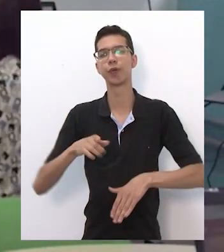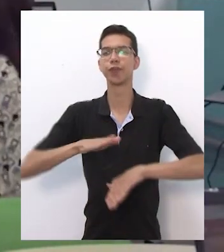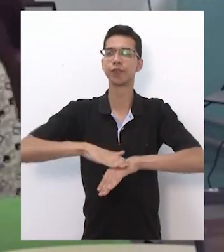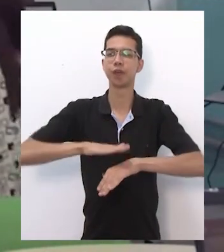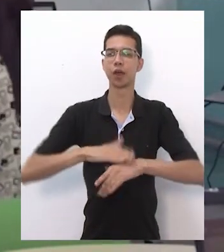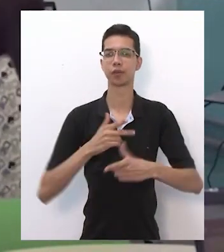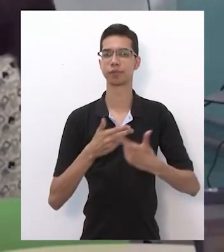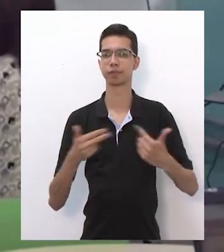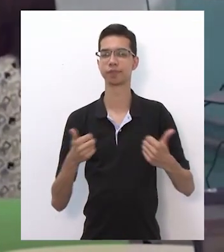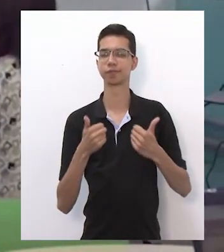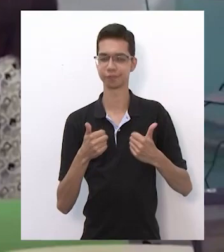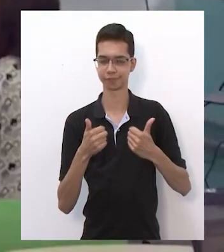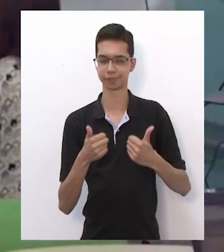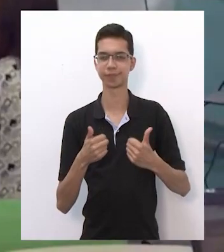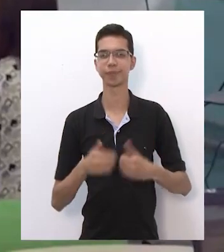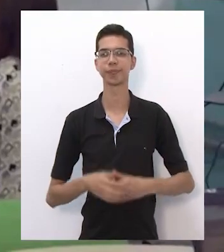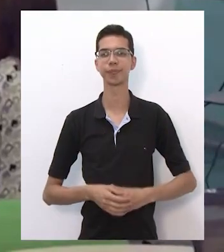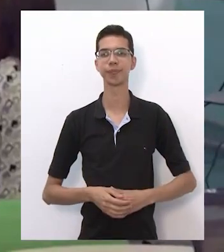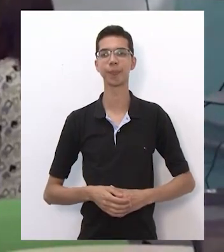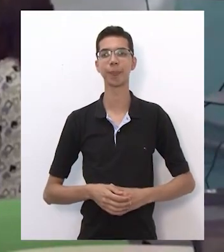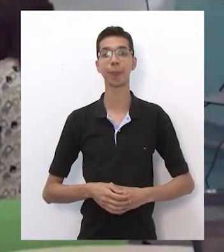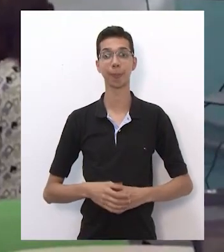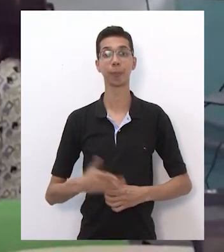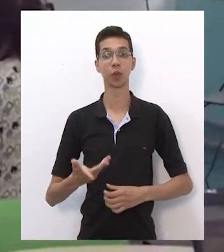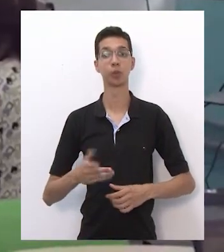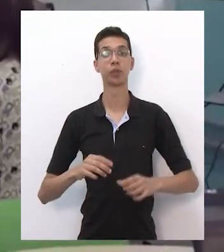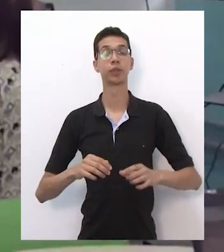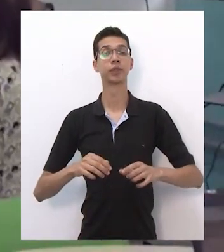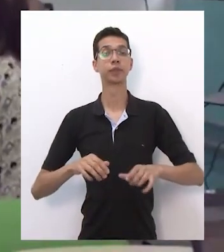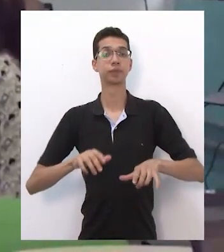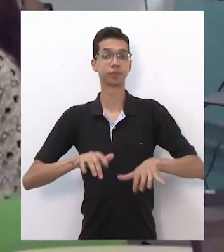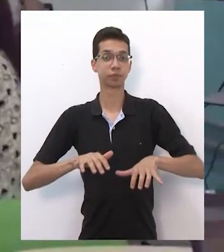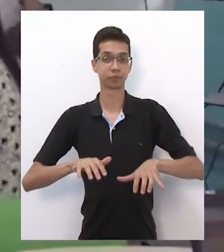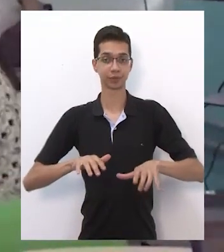Tá? Vocês vão encontrar aí no Padlet.